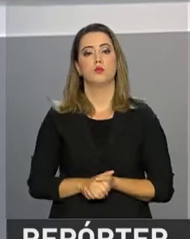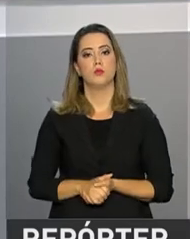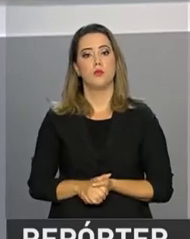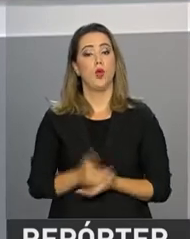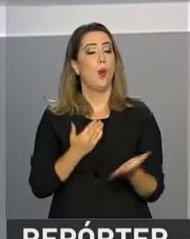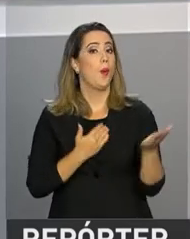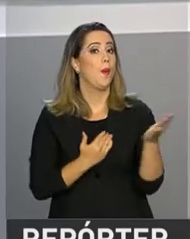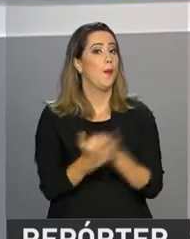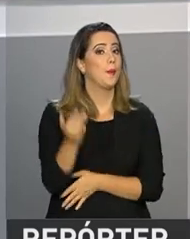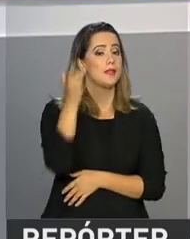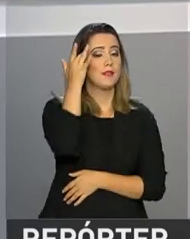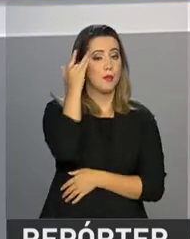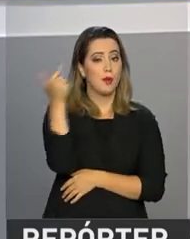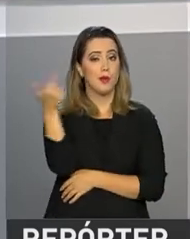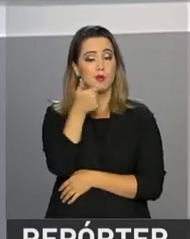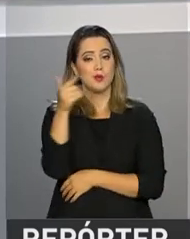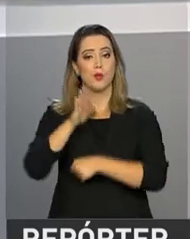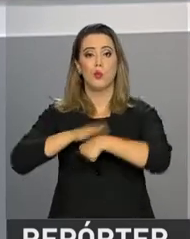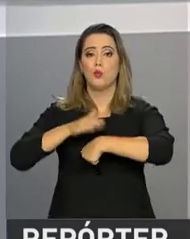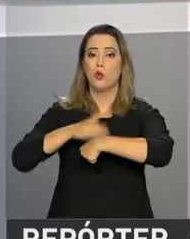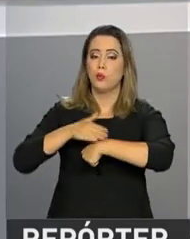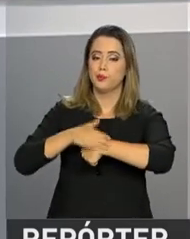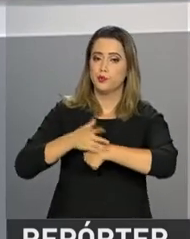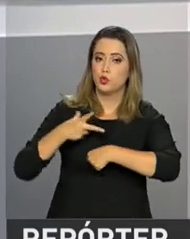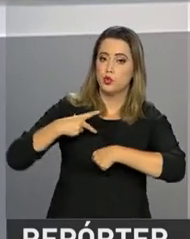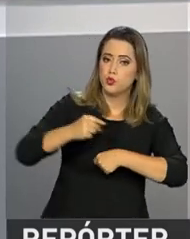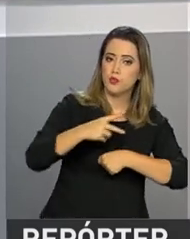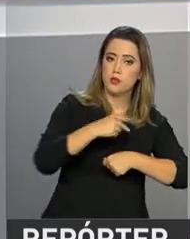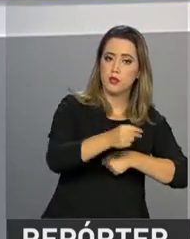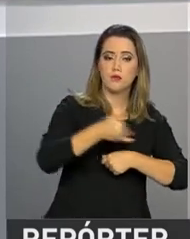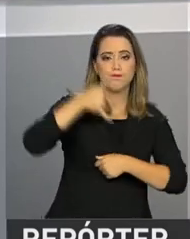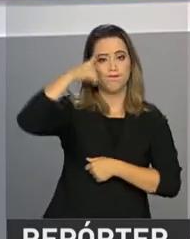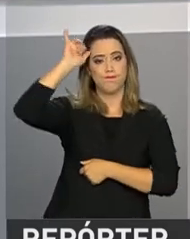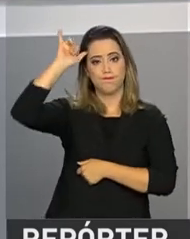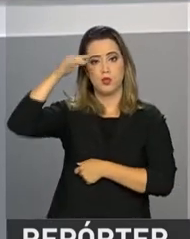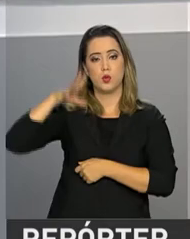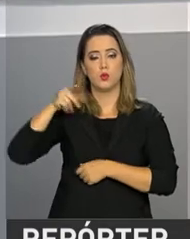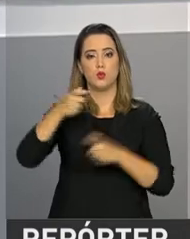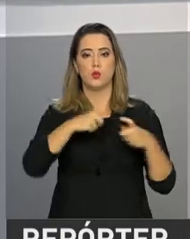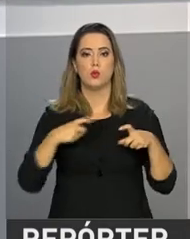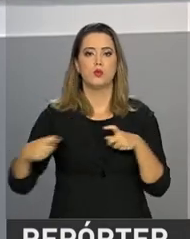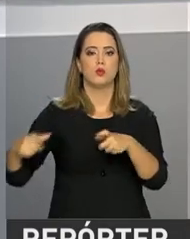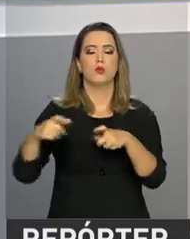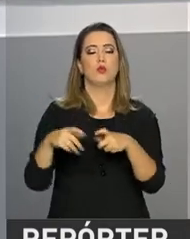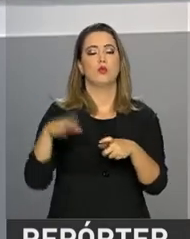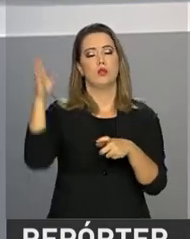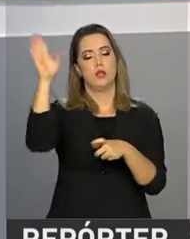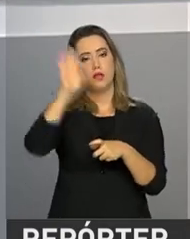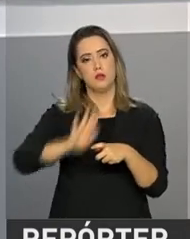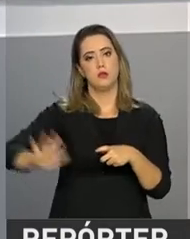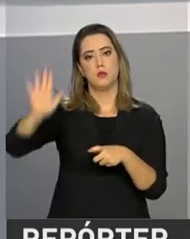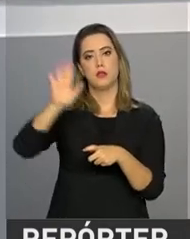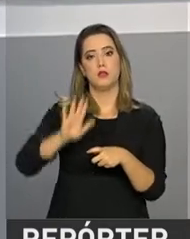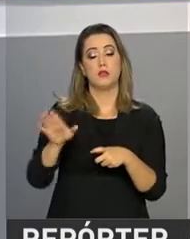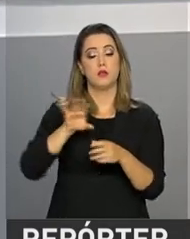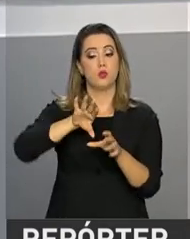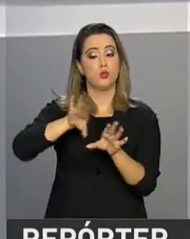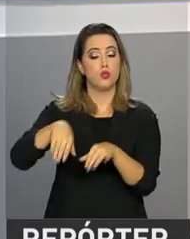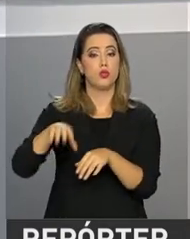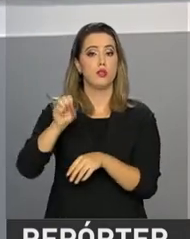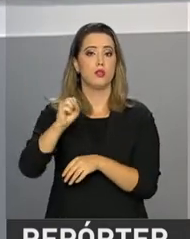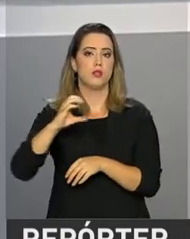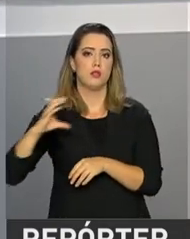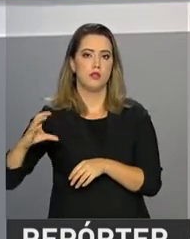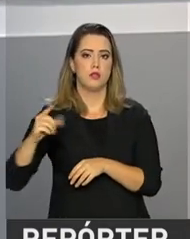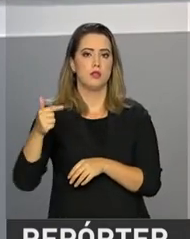segunda fase da campanha de vacinação contra a febre aftosa em todas as unidades da federação exceto santa catarina que é